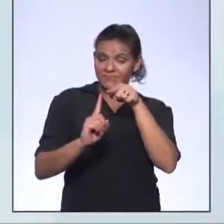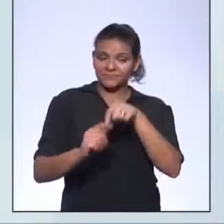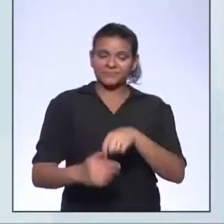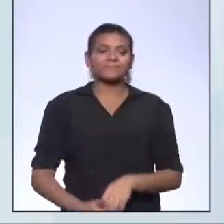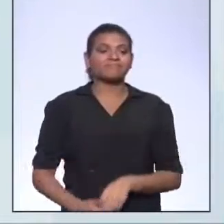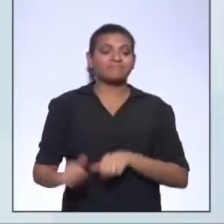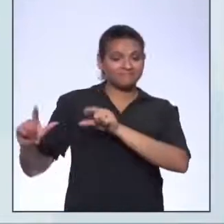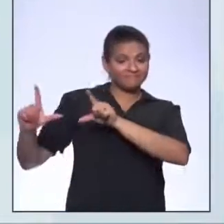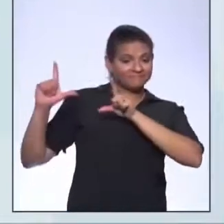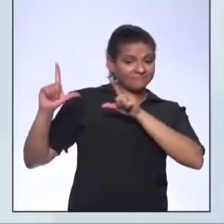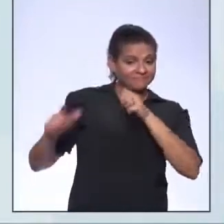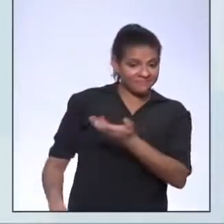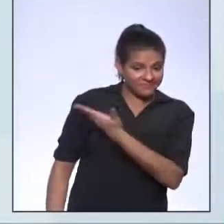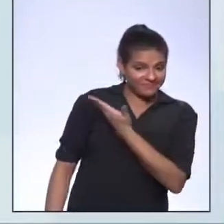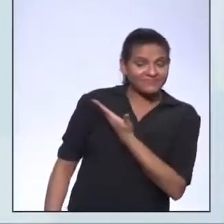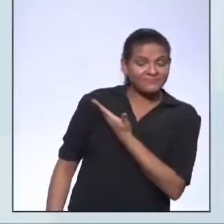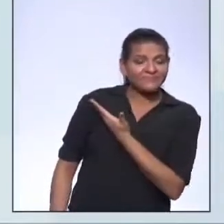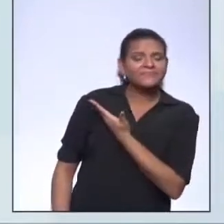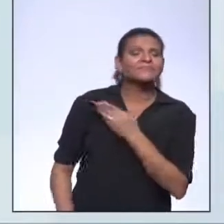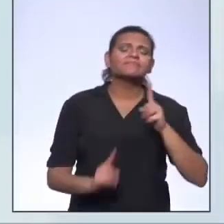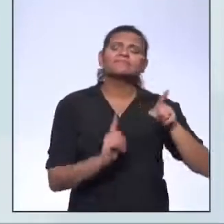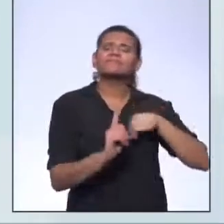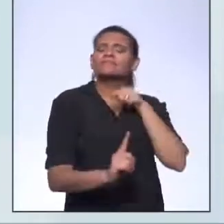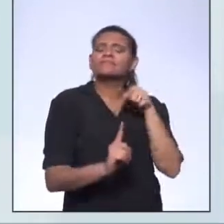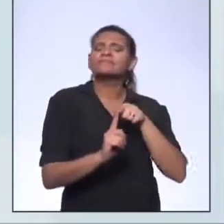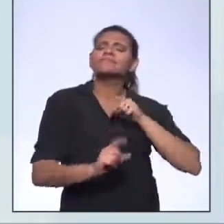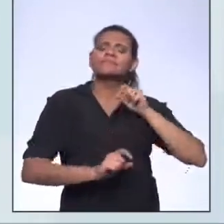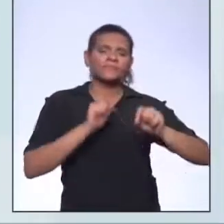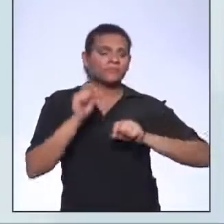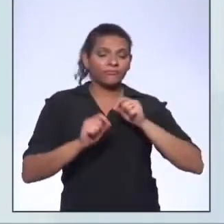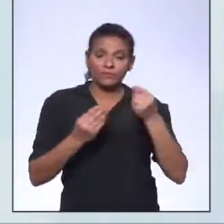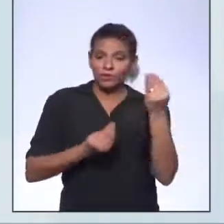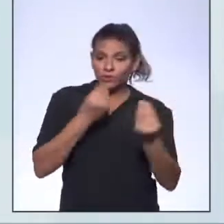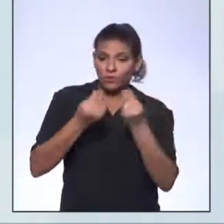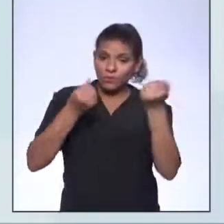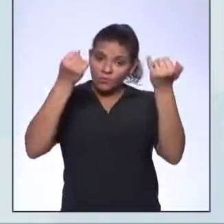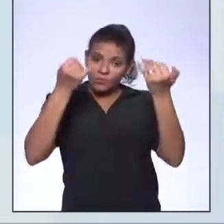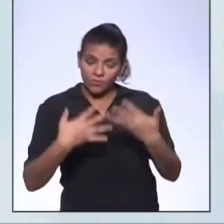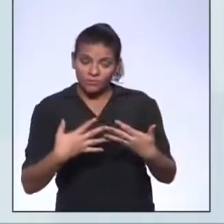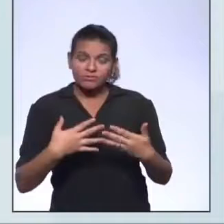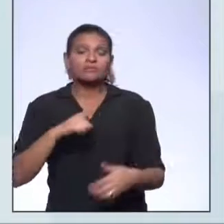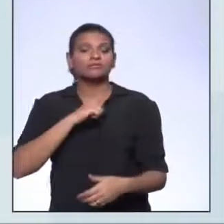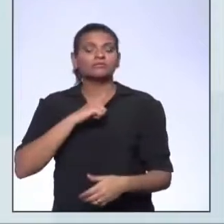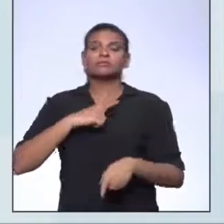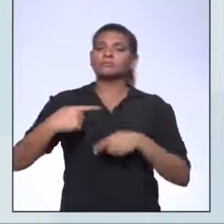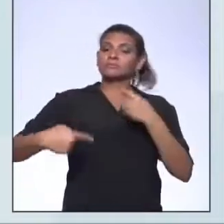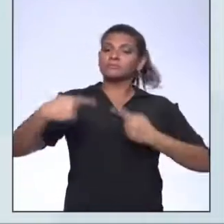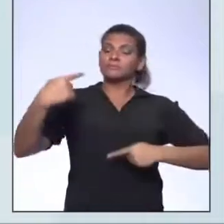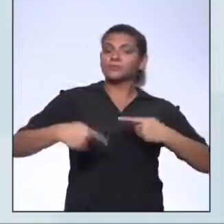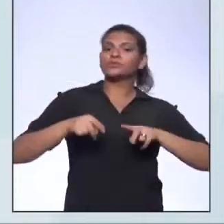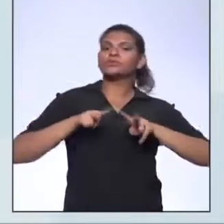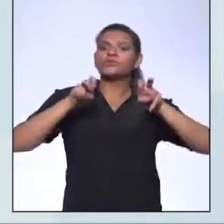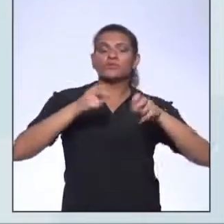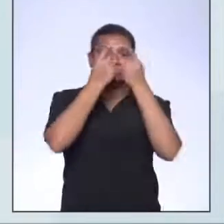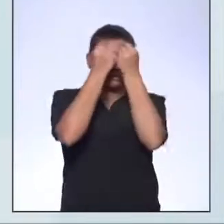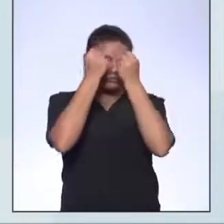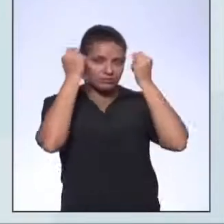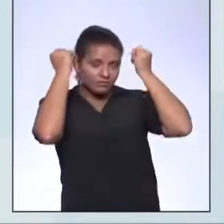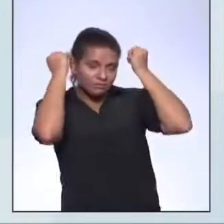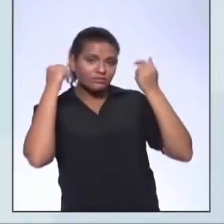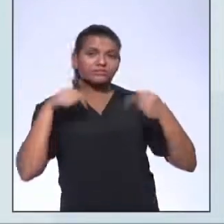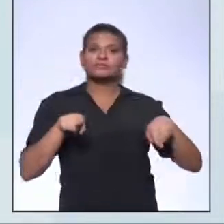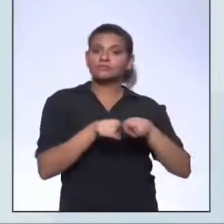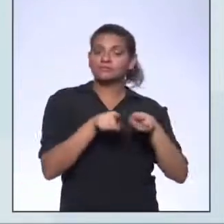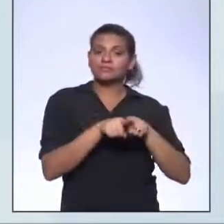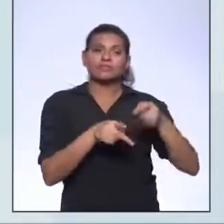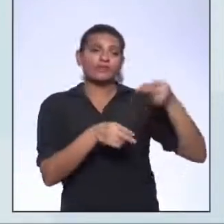O objetivo, as noções de cidadania e política na Grécia e em Roma. Domínios e expansão das culturas grega